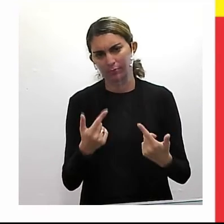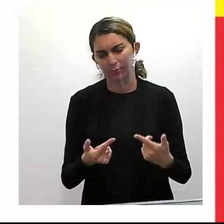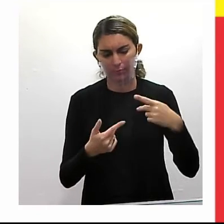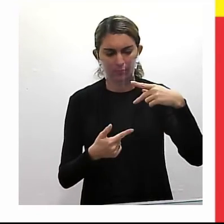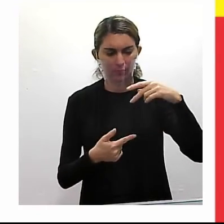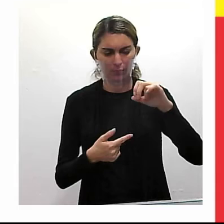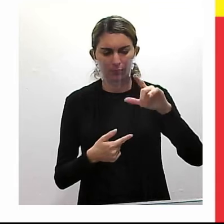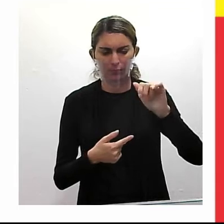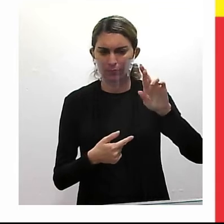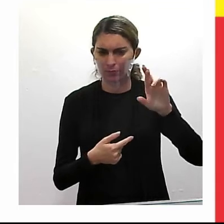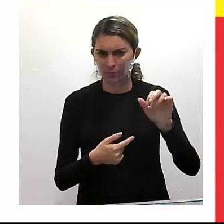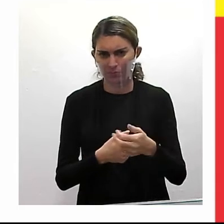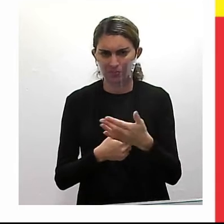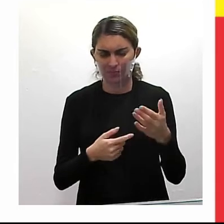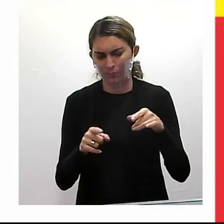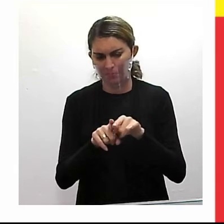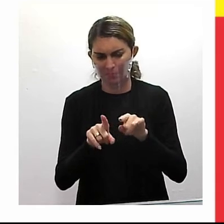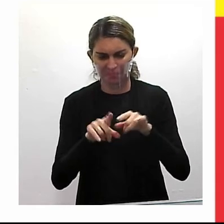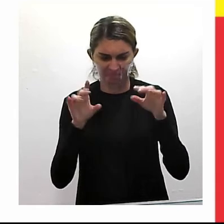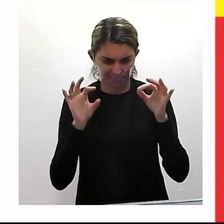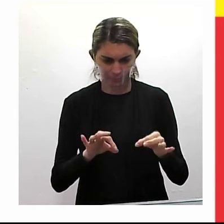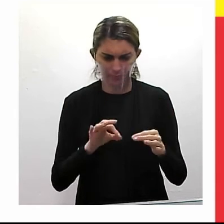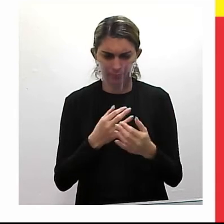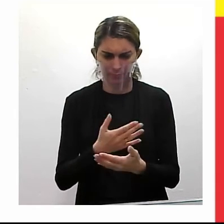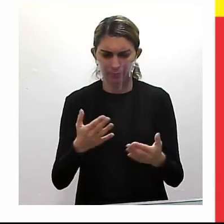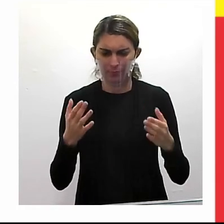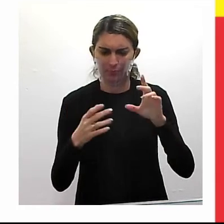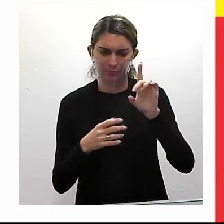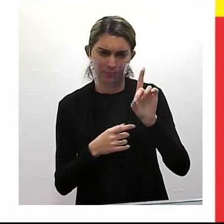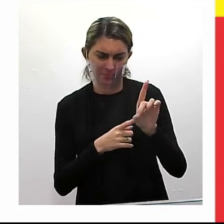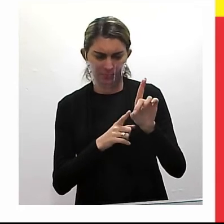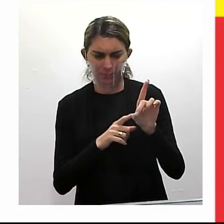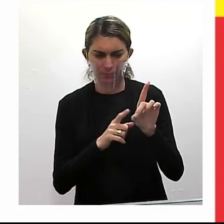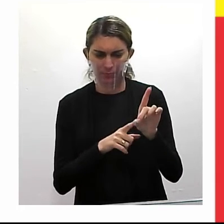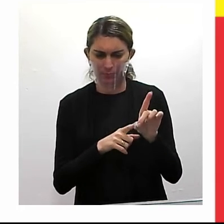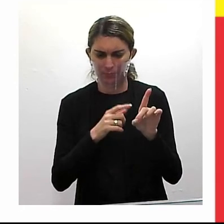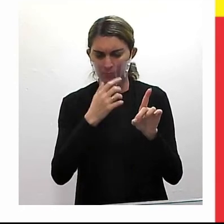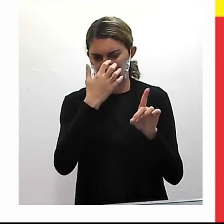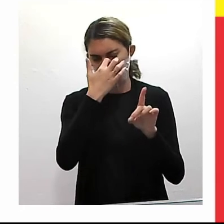solúveis. Então, essa também está certa. Letra D, olha só.